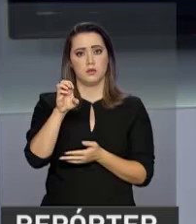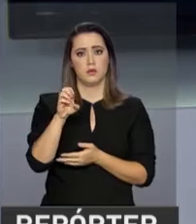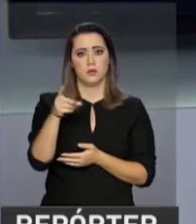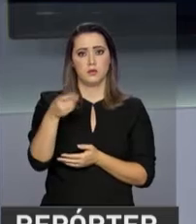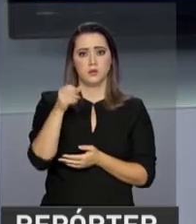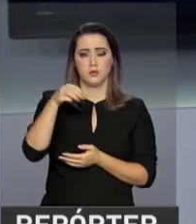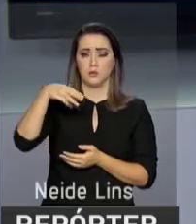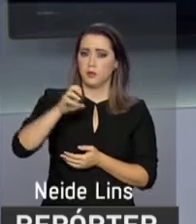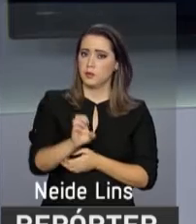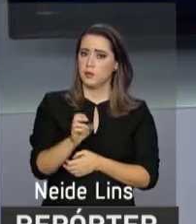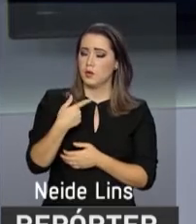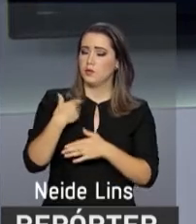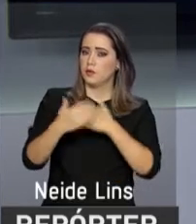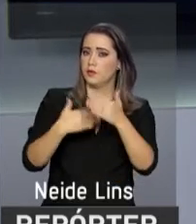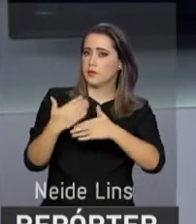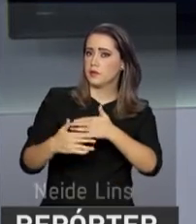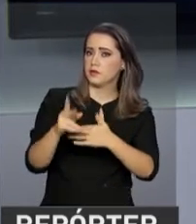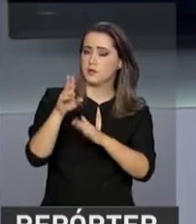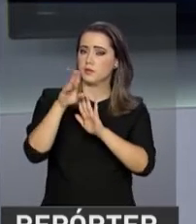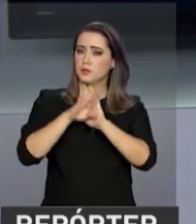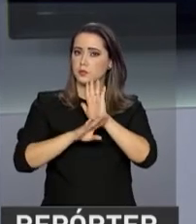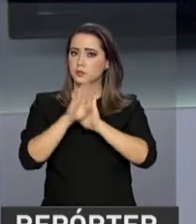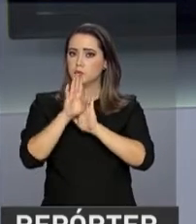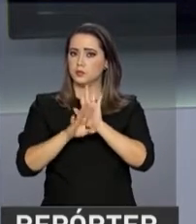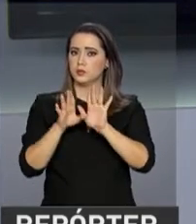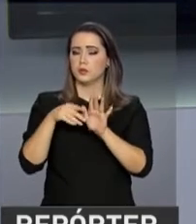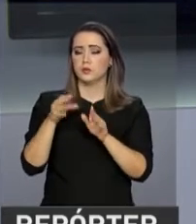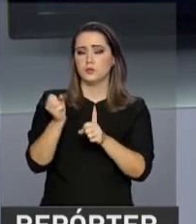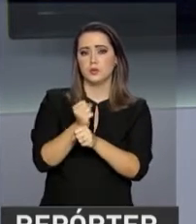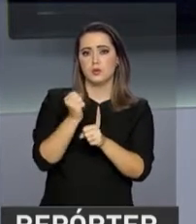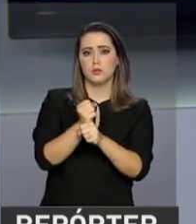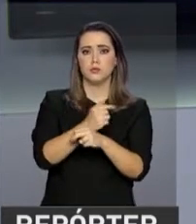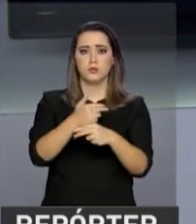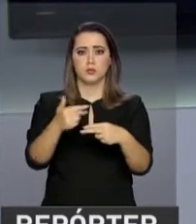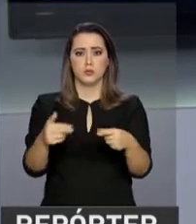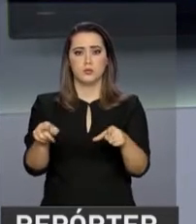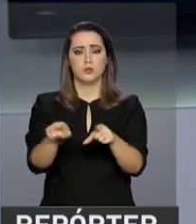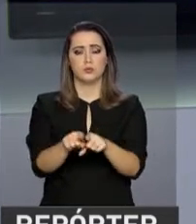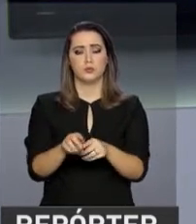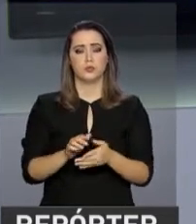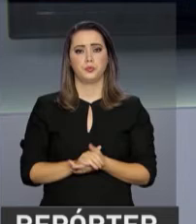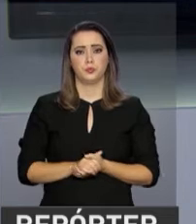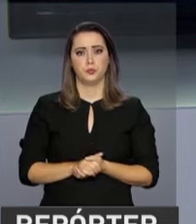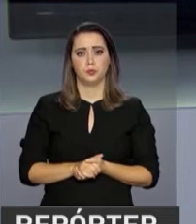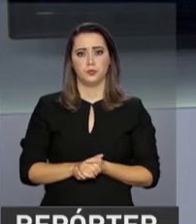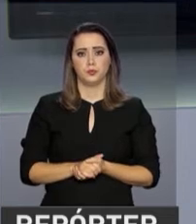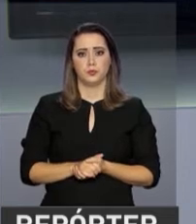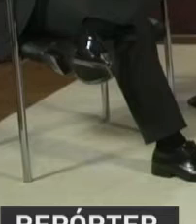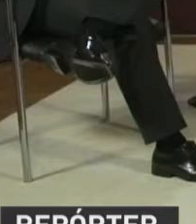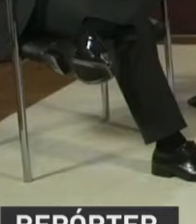programa Avançar, que prevê iniciativas para as áreas de saneamento básico e mobilidade urbana.